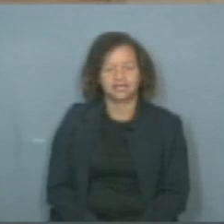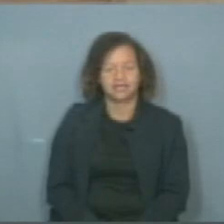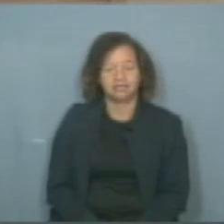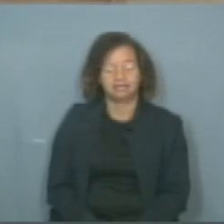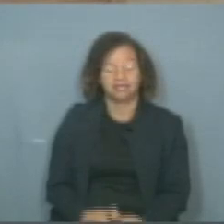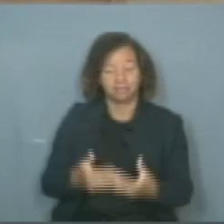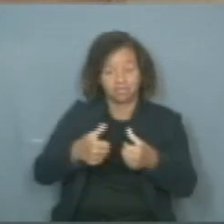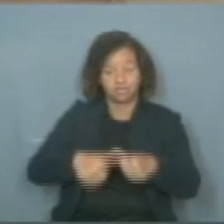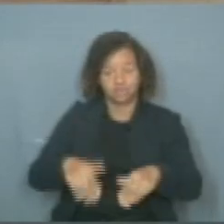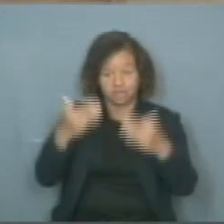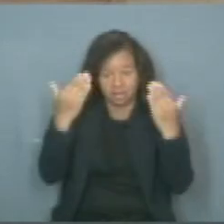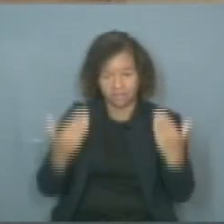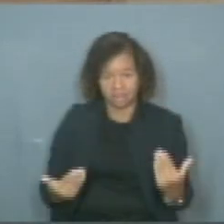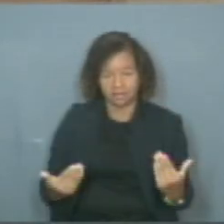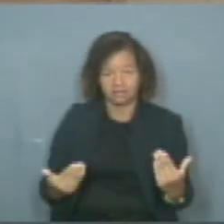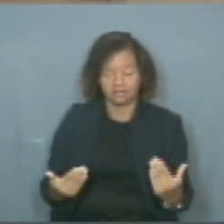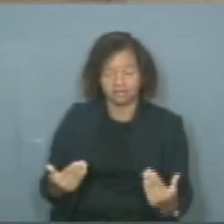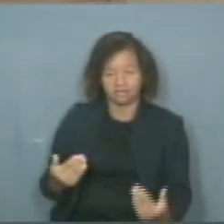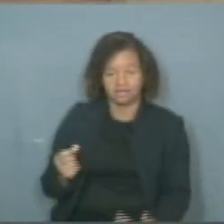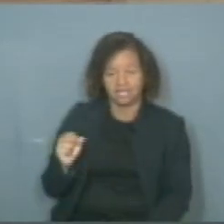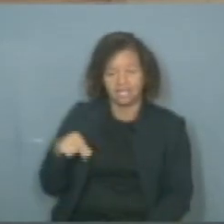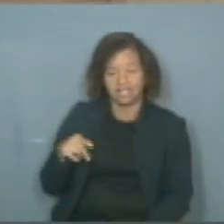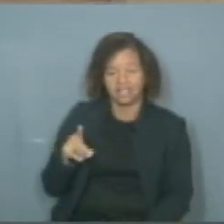estou aqui. Sim.